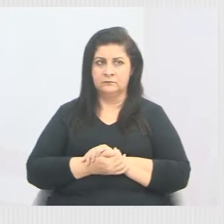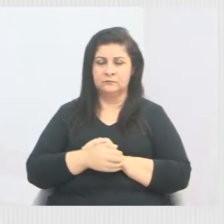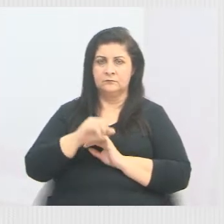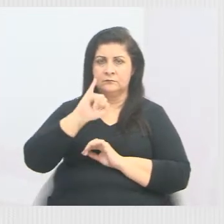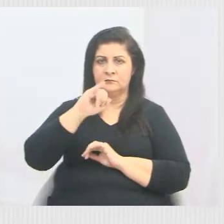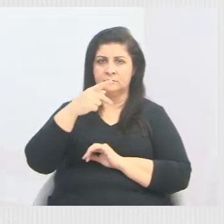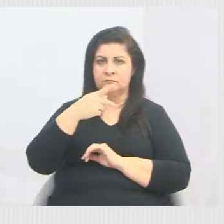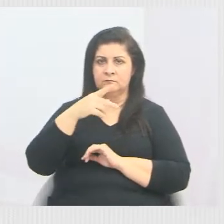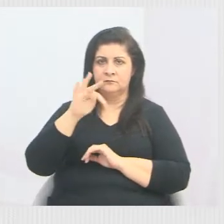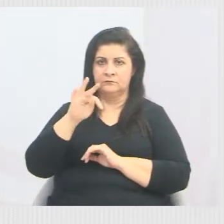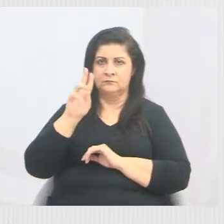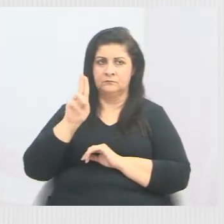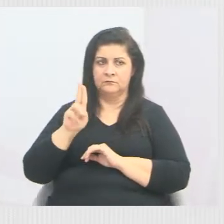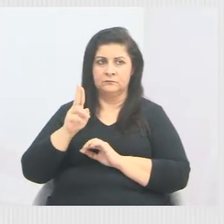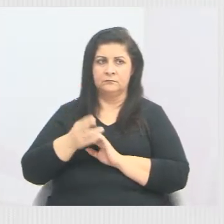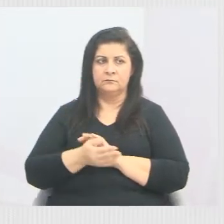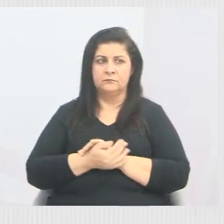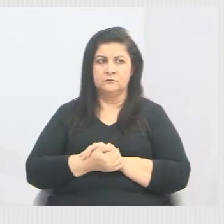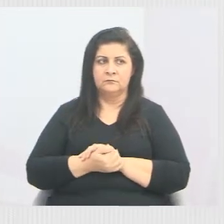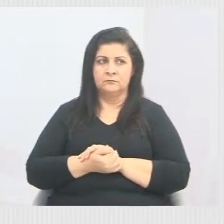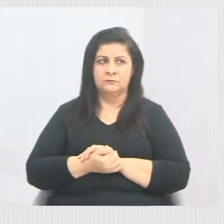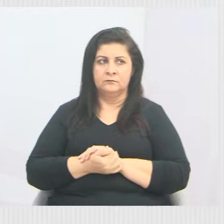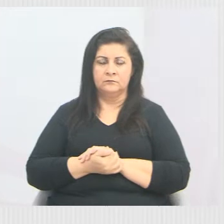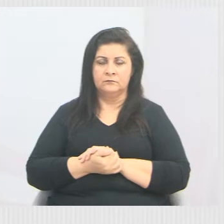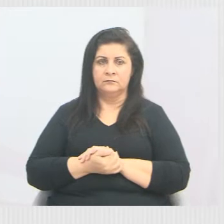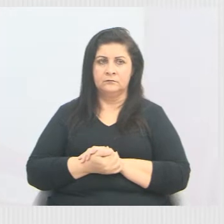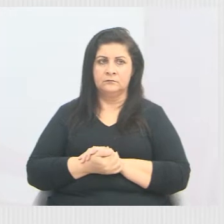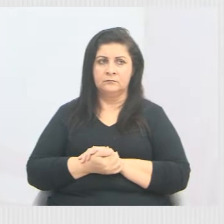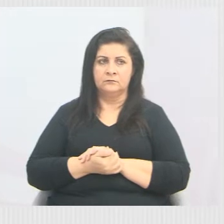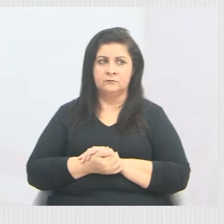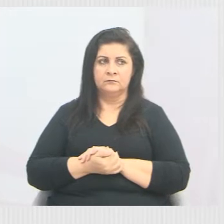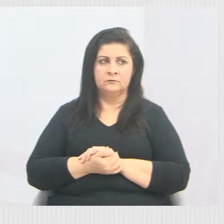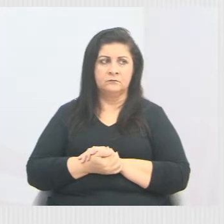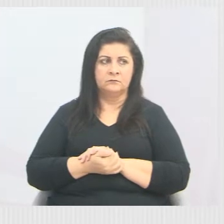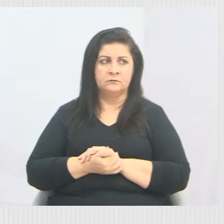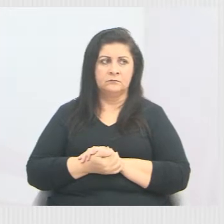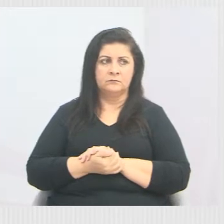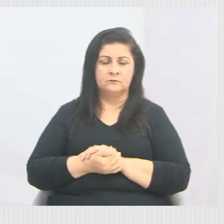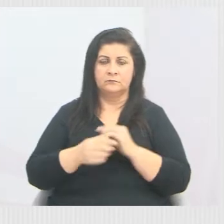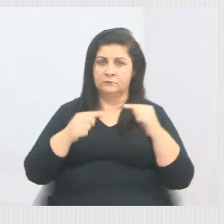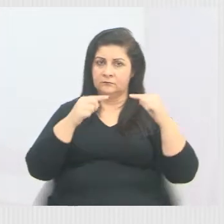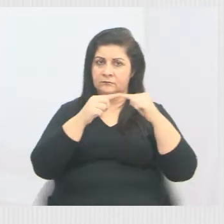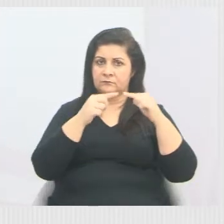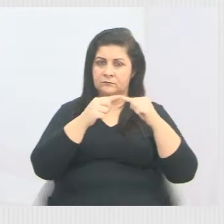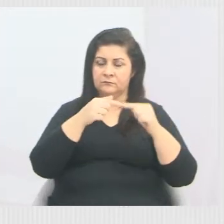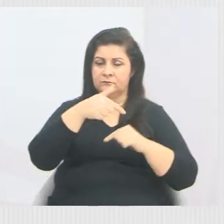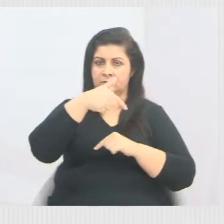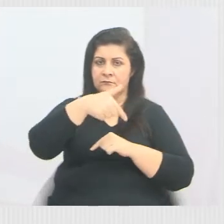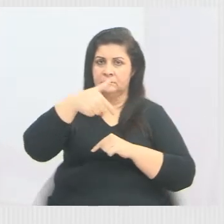IPTU, que é Imposto Predial Territorial Urbano do município, né? Meta orçada de